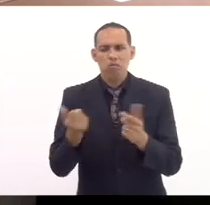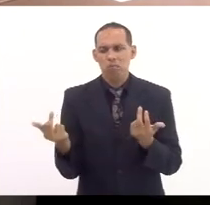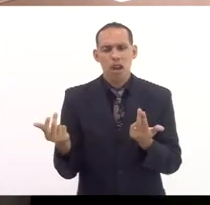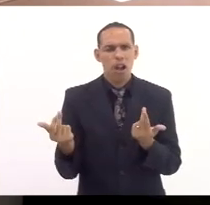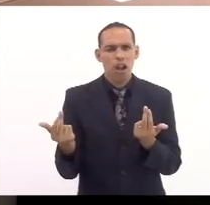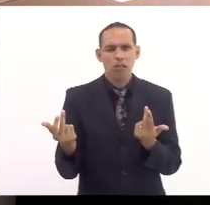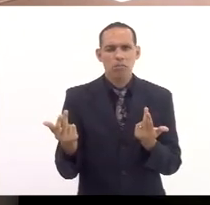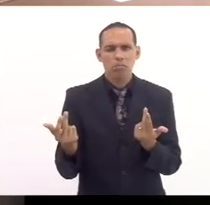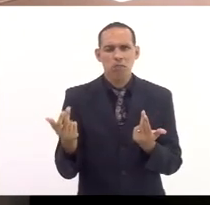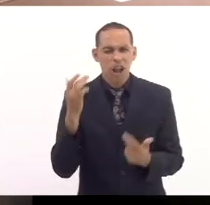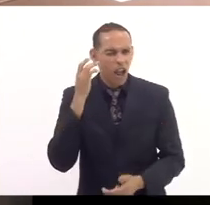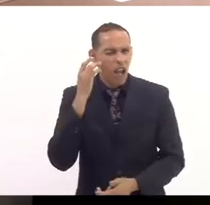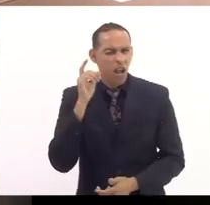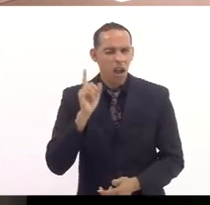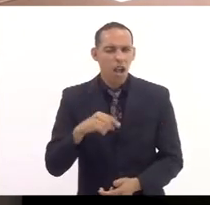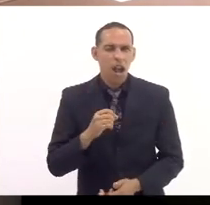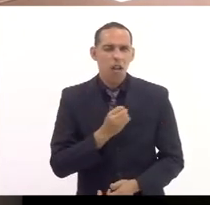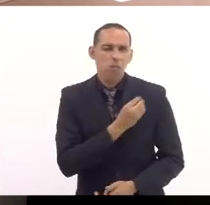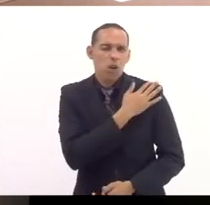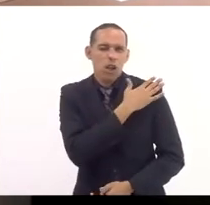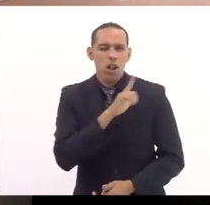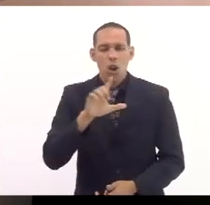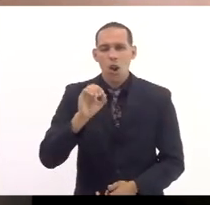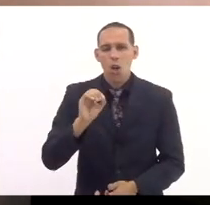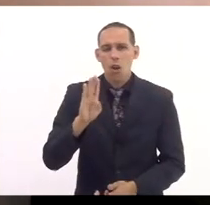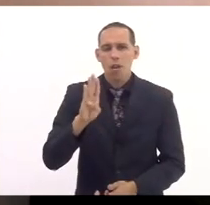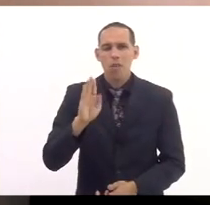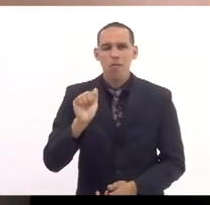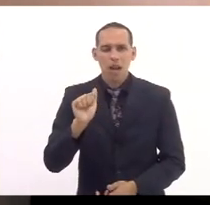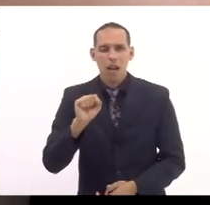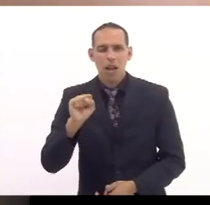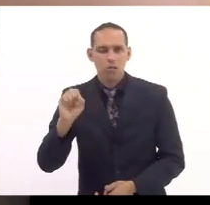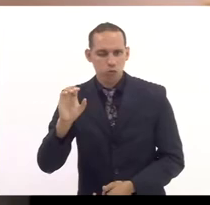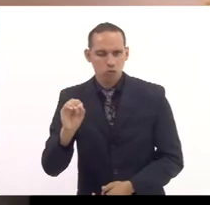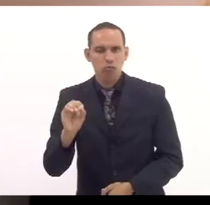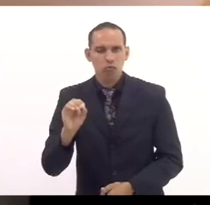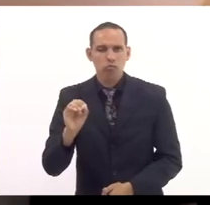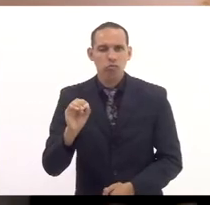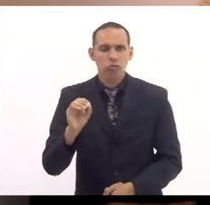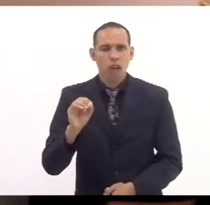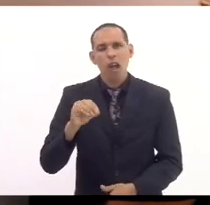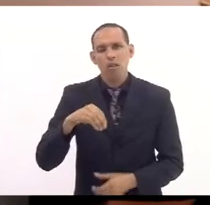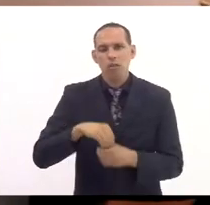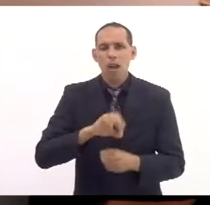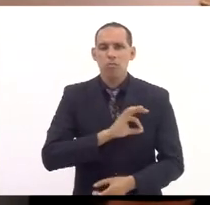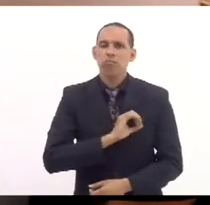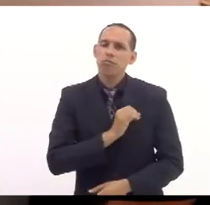similar. Se eu não me engano, o Coronel Lobasso ele exerce essa função dentro da Polícia Militar.